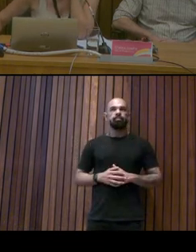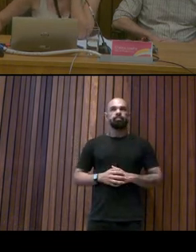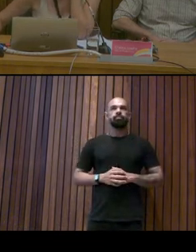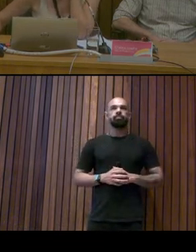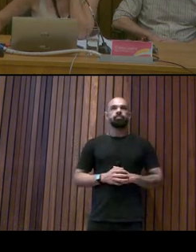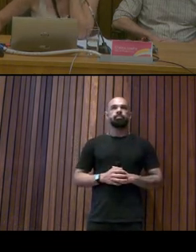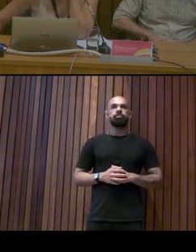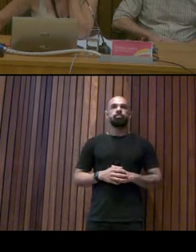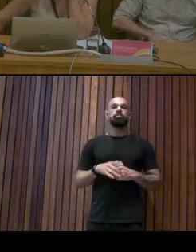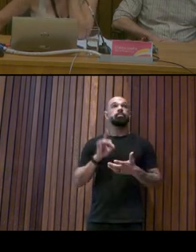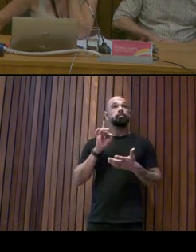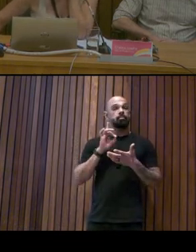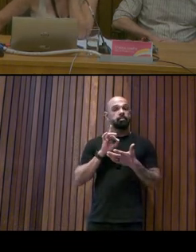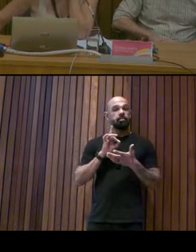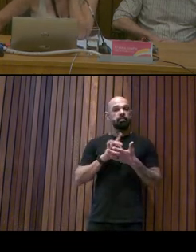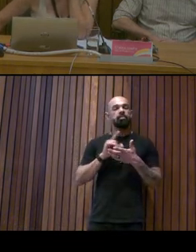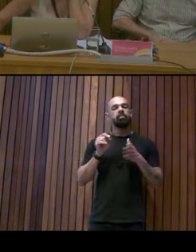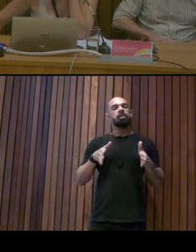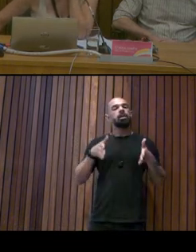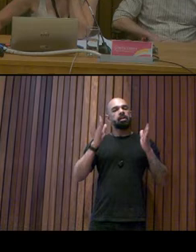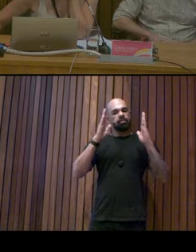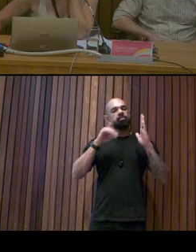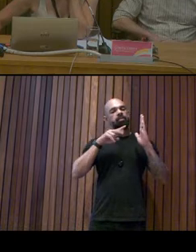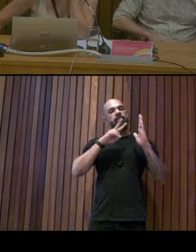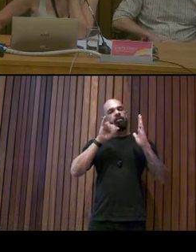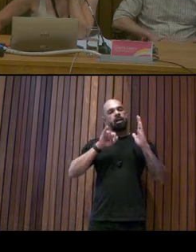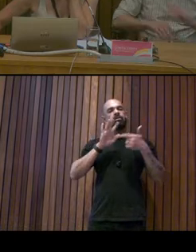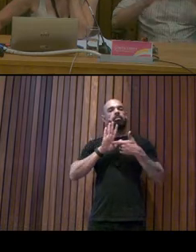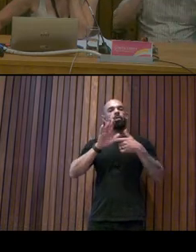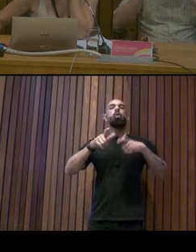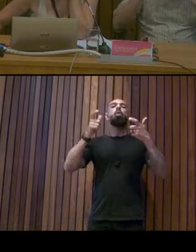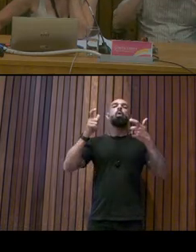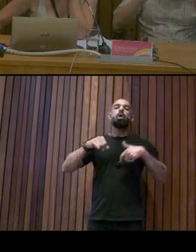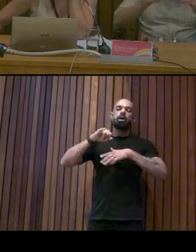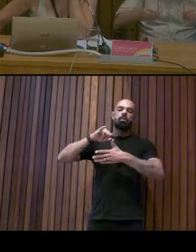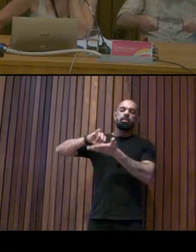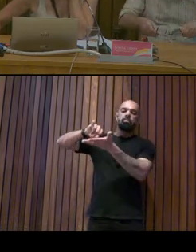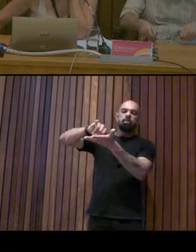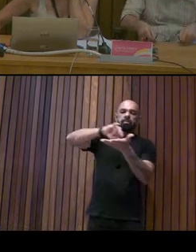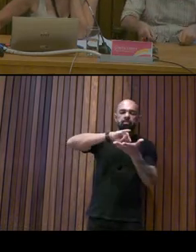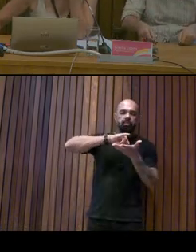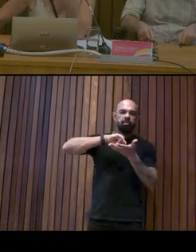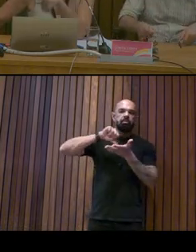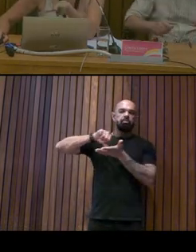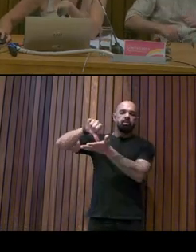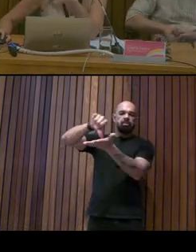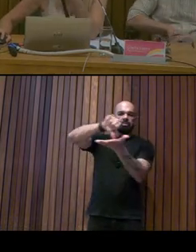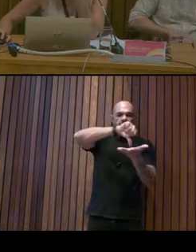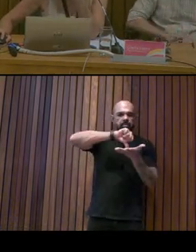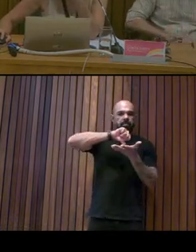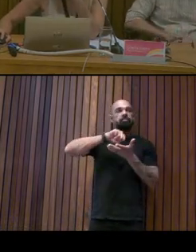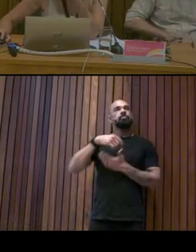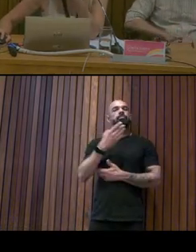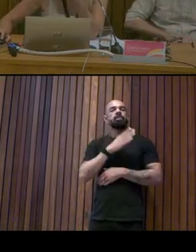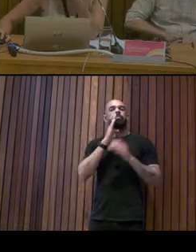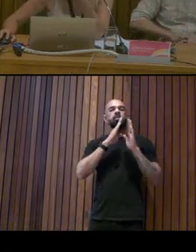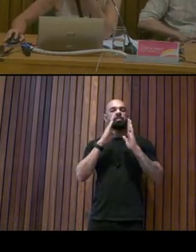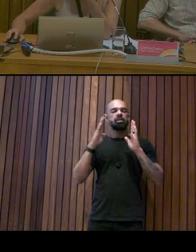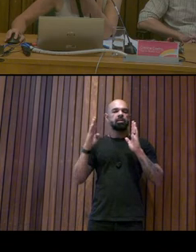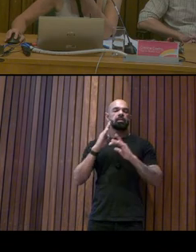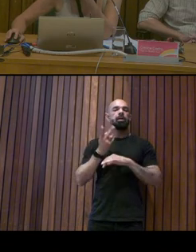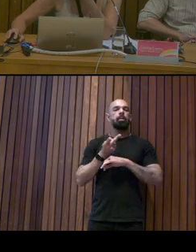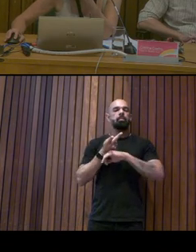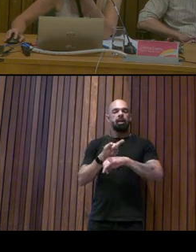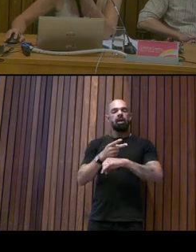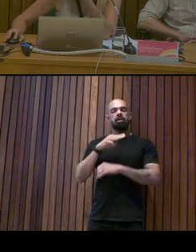executados. Na verdade, aqui os edifícios, né, que vão sendo sinalizados, a Igreja Nacional dos Navegantes. Aqui está como Biblioteca Parque de Manguinhos,